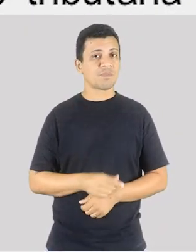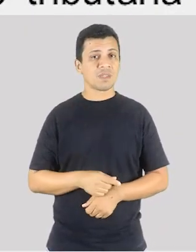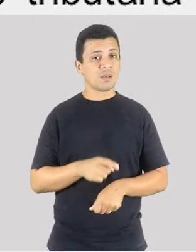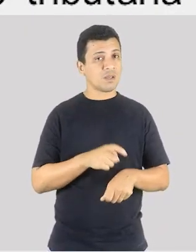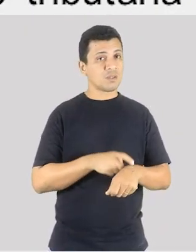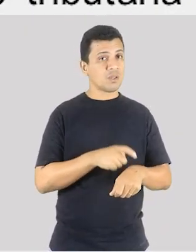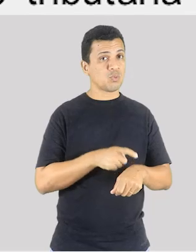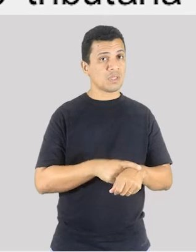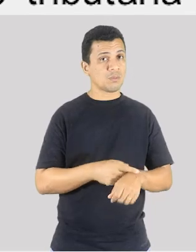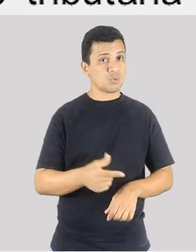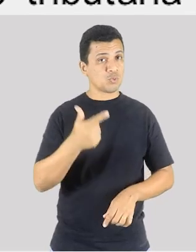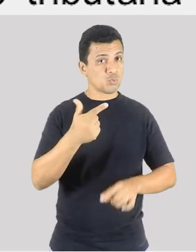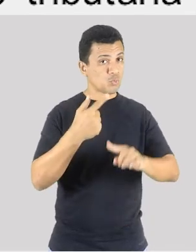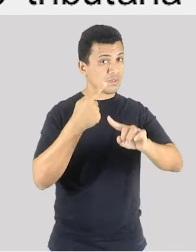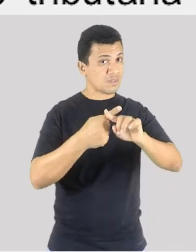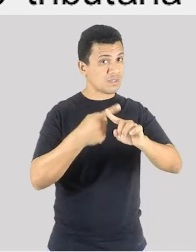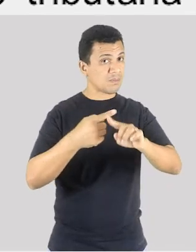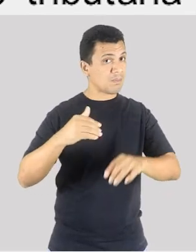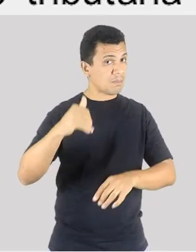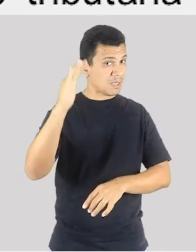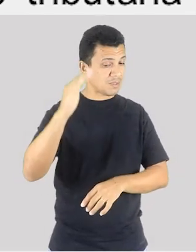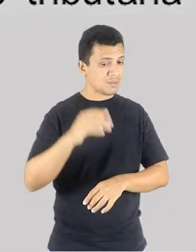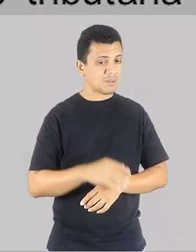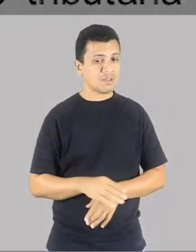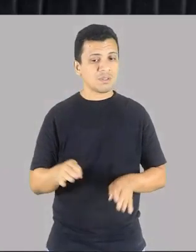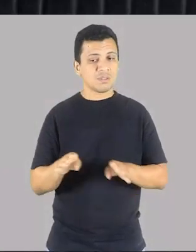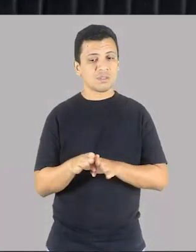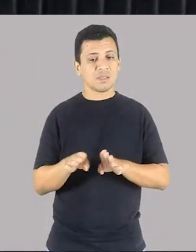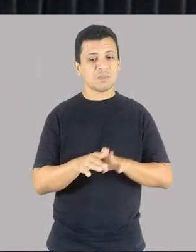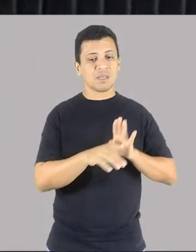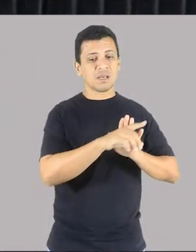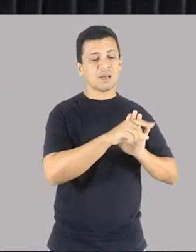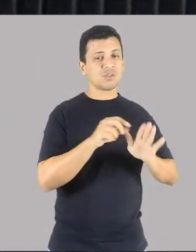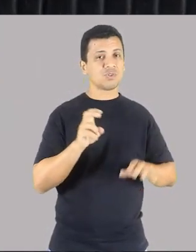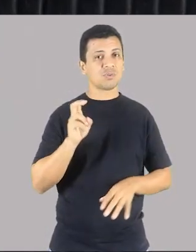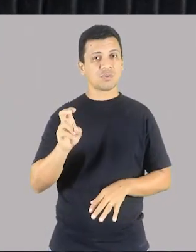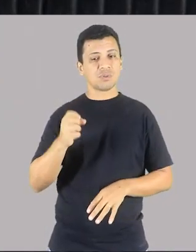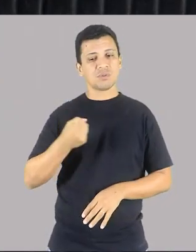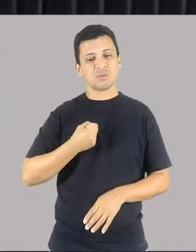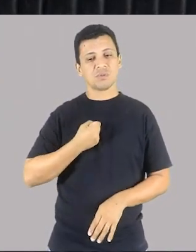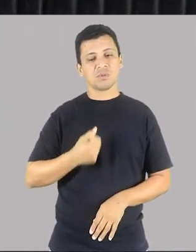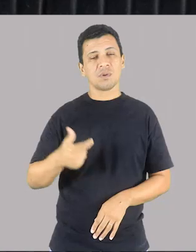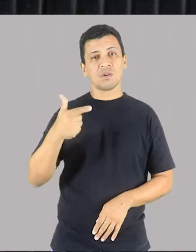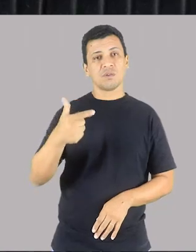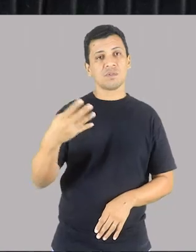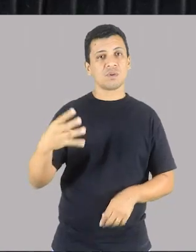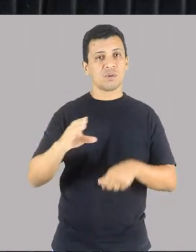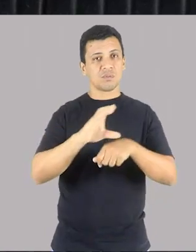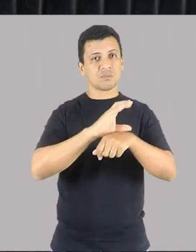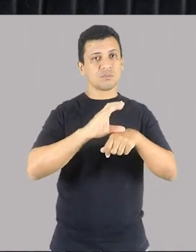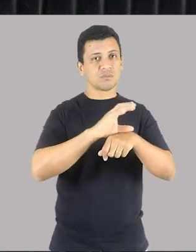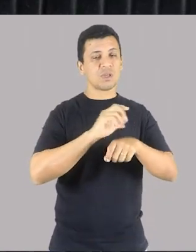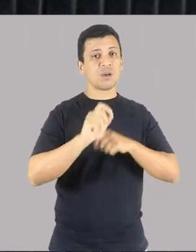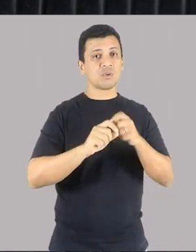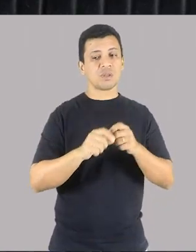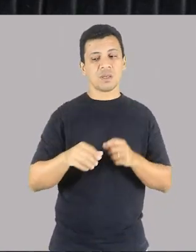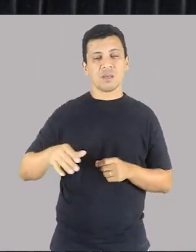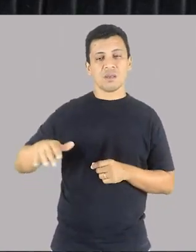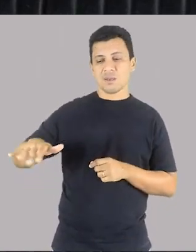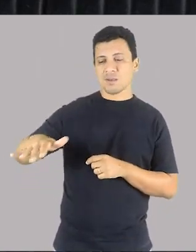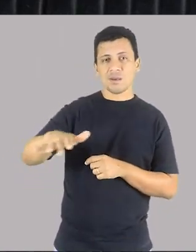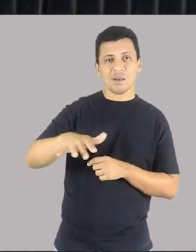lei, beleza? A supremacia do interesse público sobre o interesse privado, esse é um exemplo, a gente já conversou a respeito,